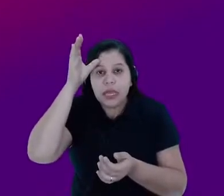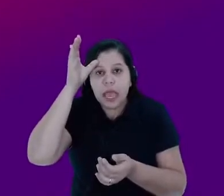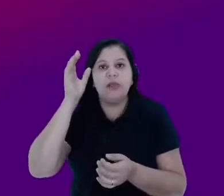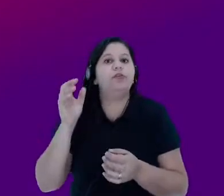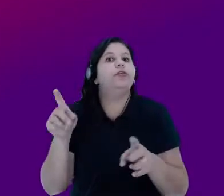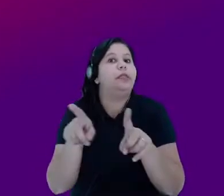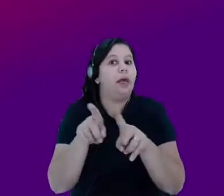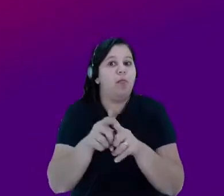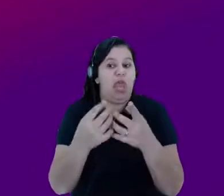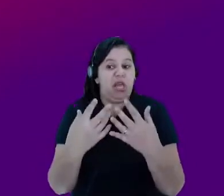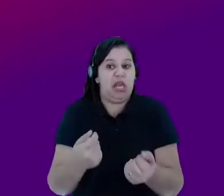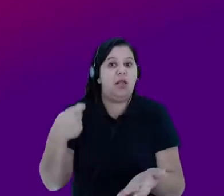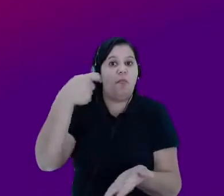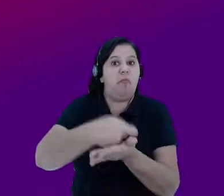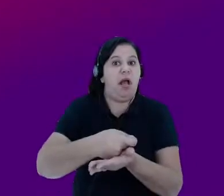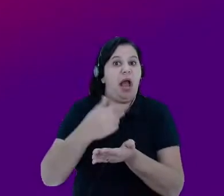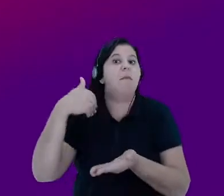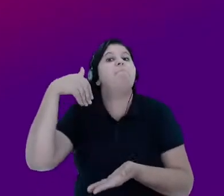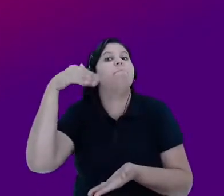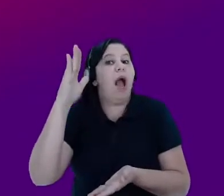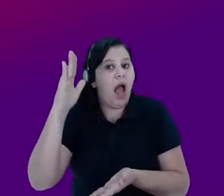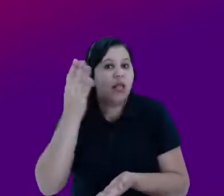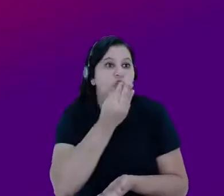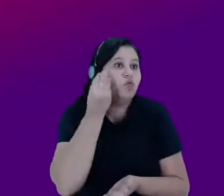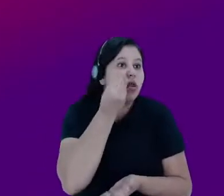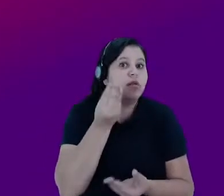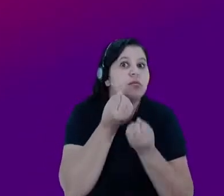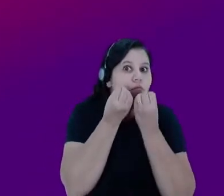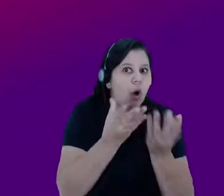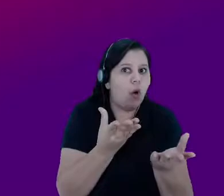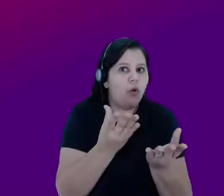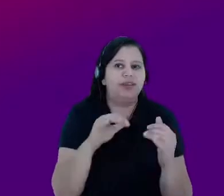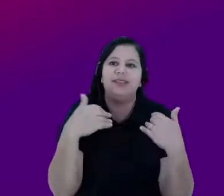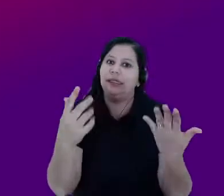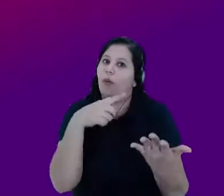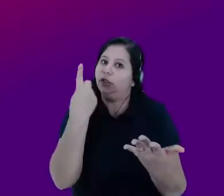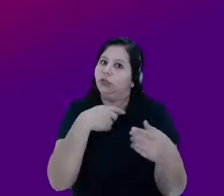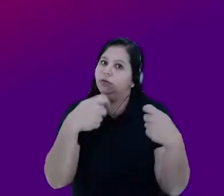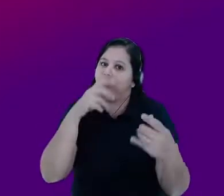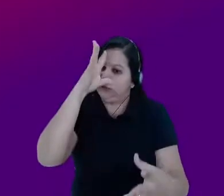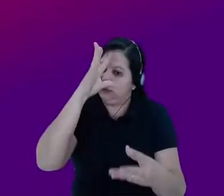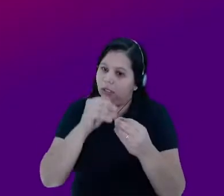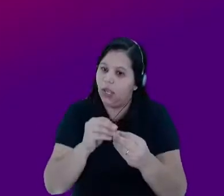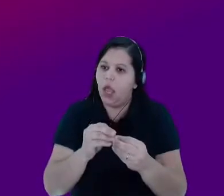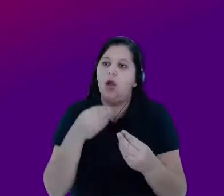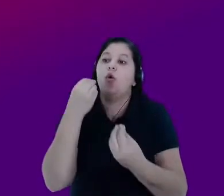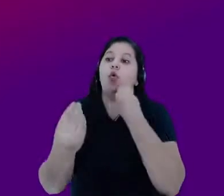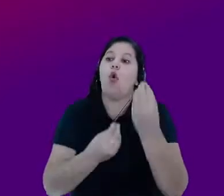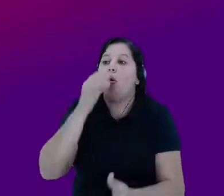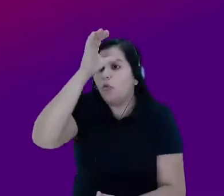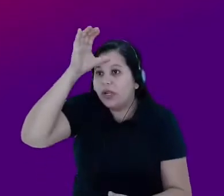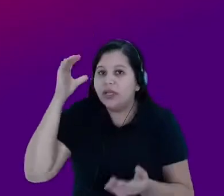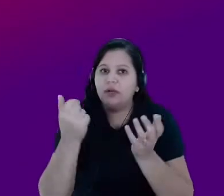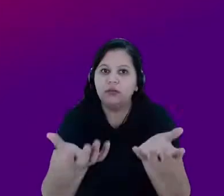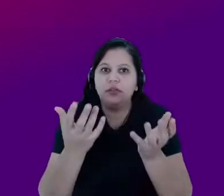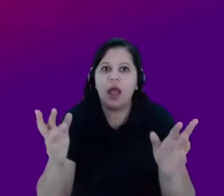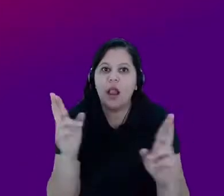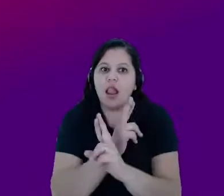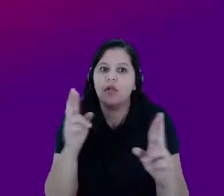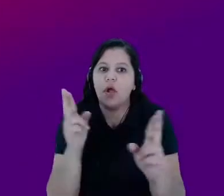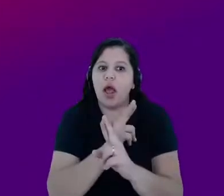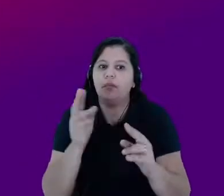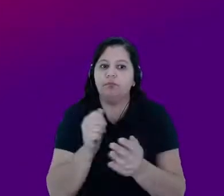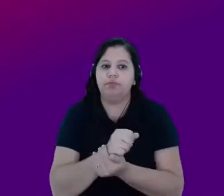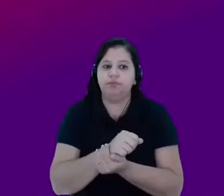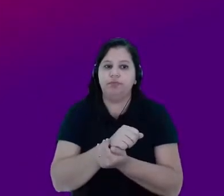cliente. Então, entender como eles querem se relacionar é muito importante. E lá em 2017, quando a gente estava